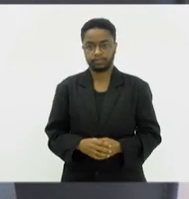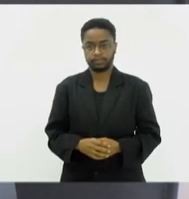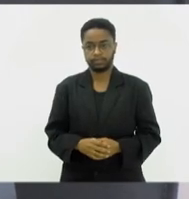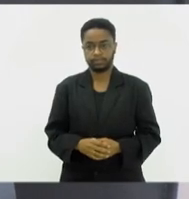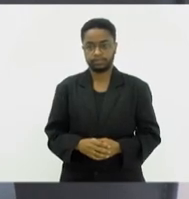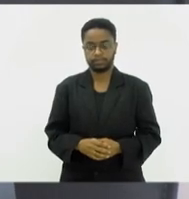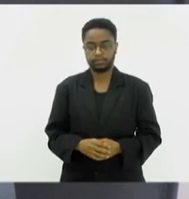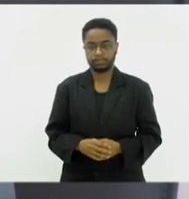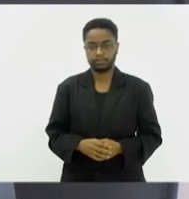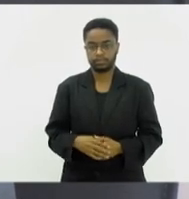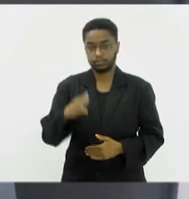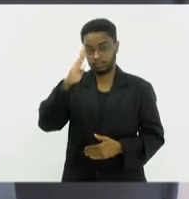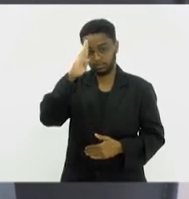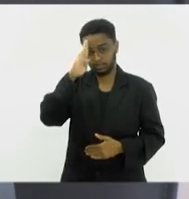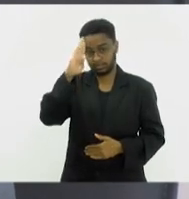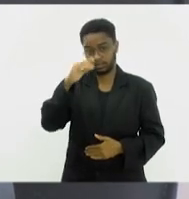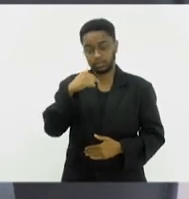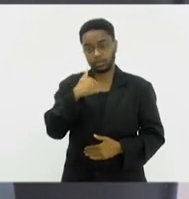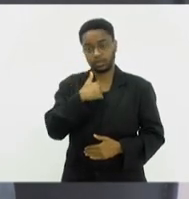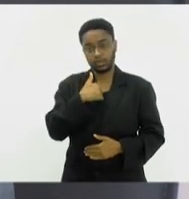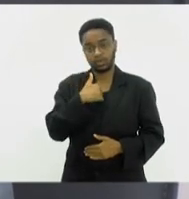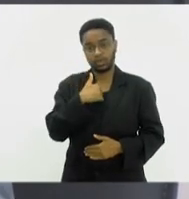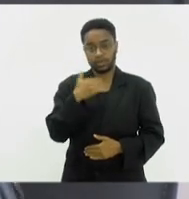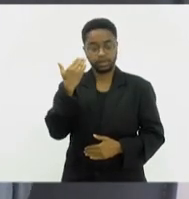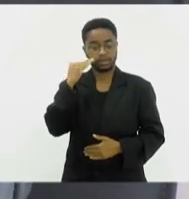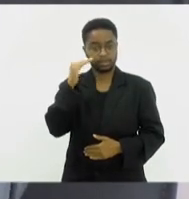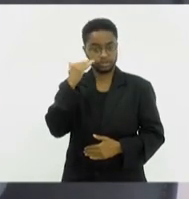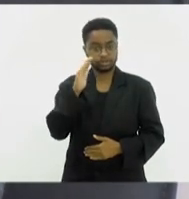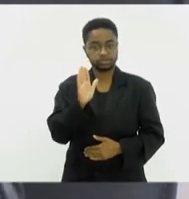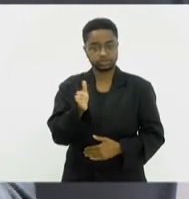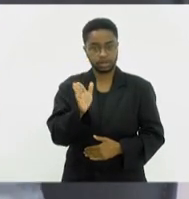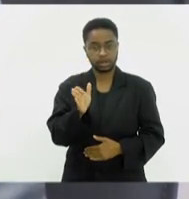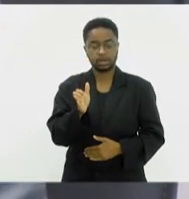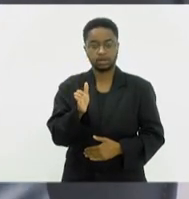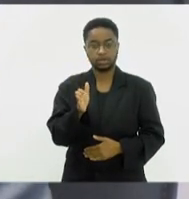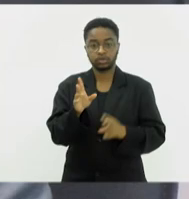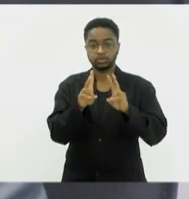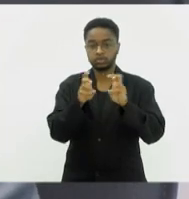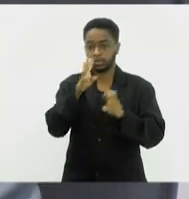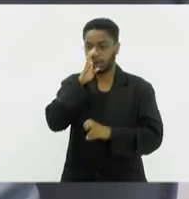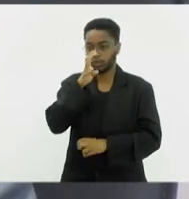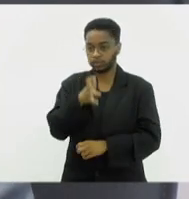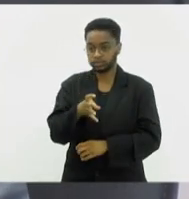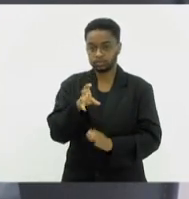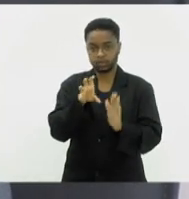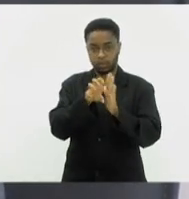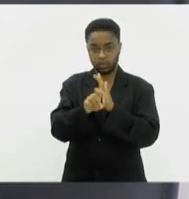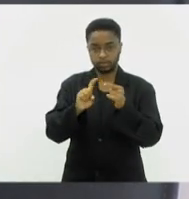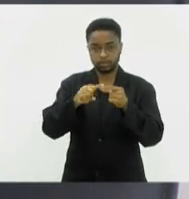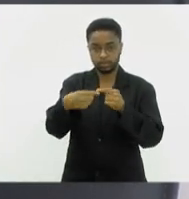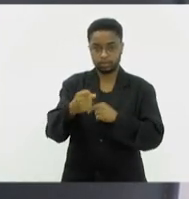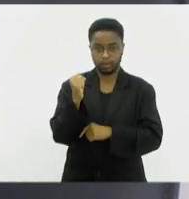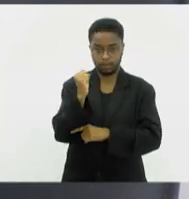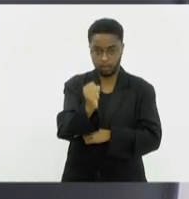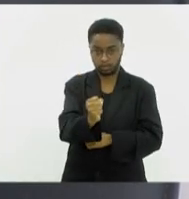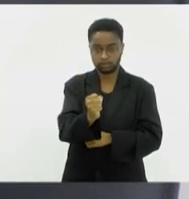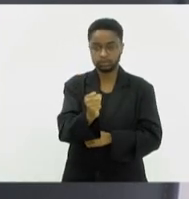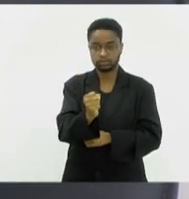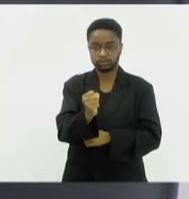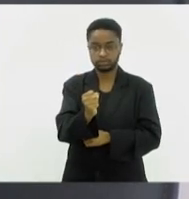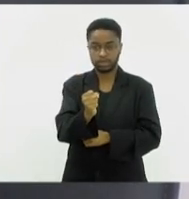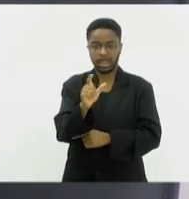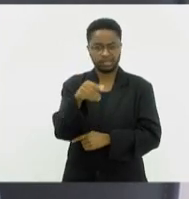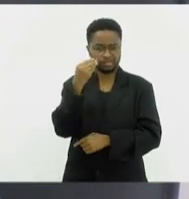Mais especificamente, já compreendi que, no que diz respeito à acusação de latrocínio, a condenação pelo latrocínio, na verdade